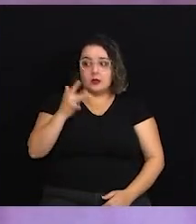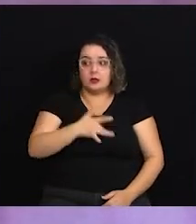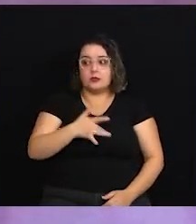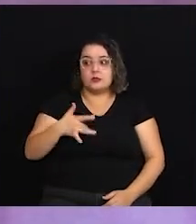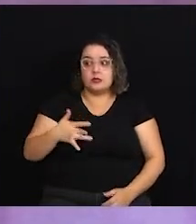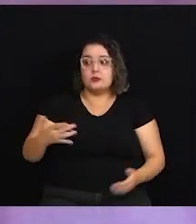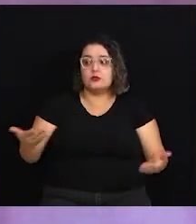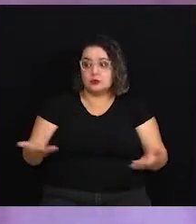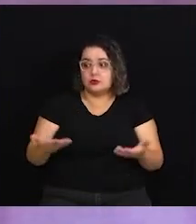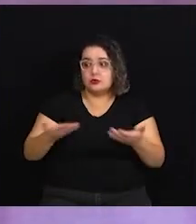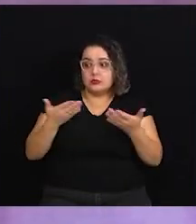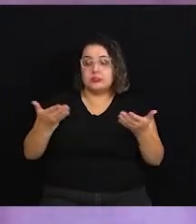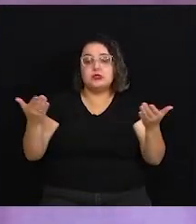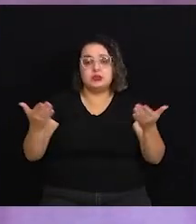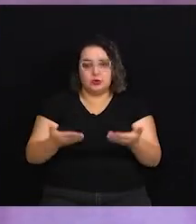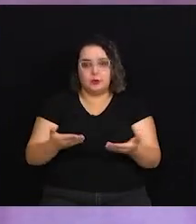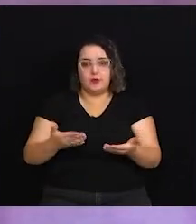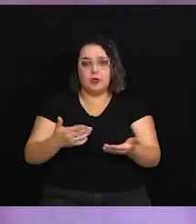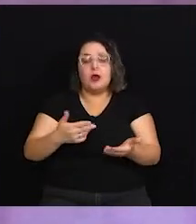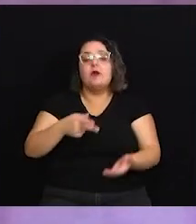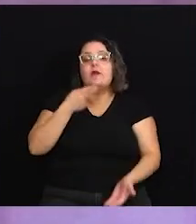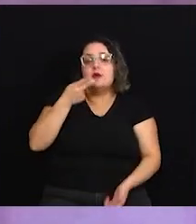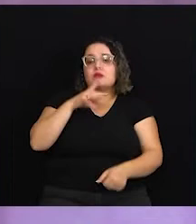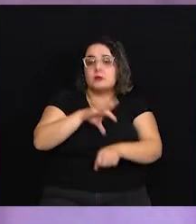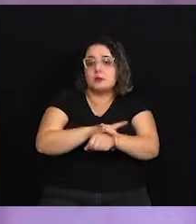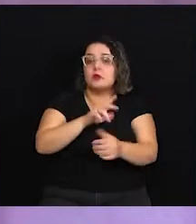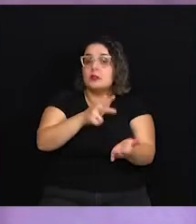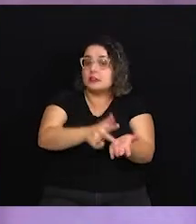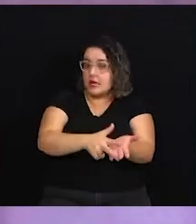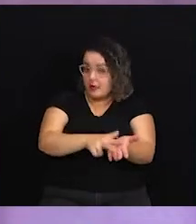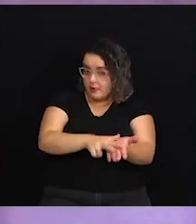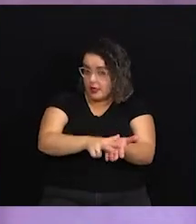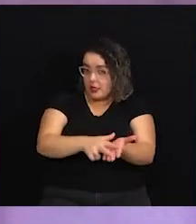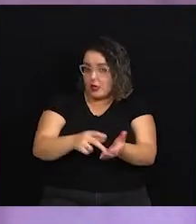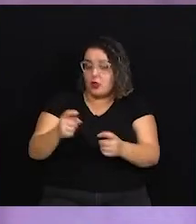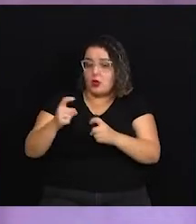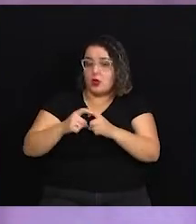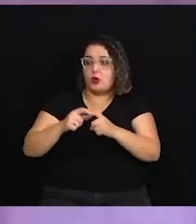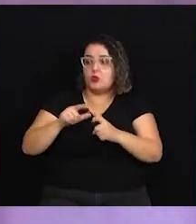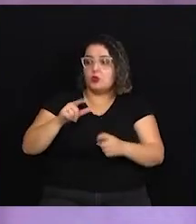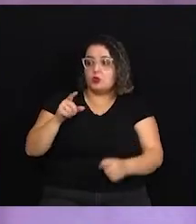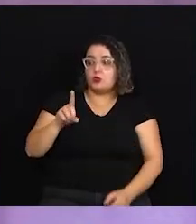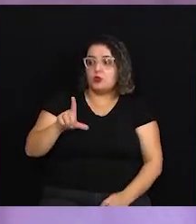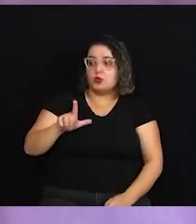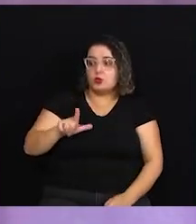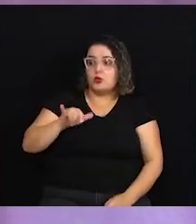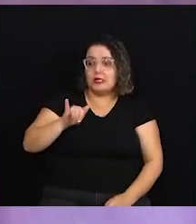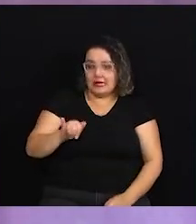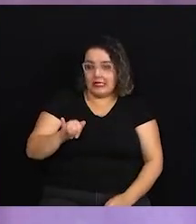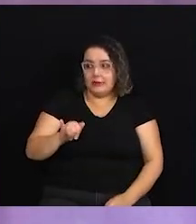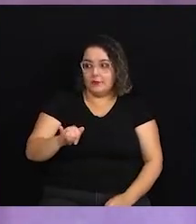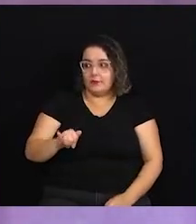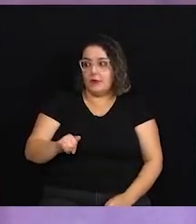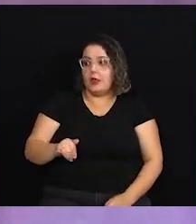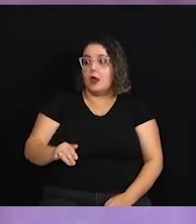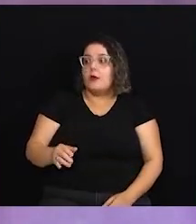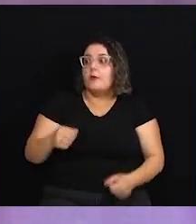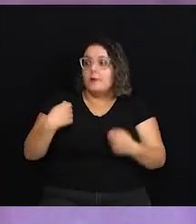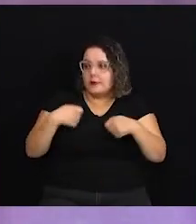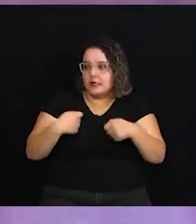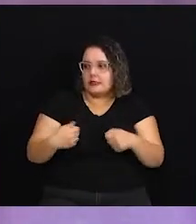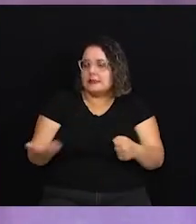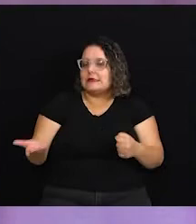vida de hoje a gente está falando sobre epilepsia quem tá conversando com a gente é o Dr Lee DL eu preciso dar uma